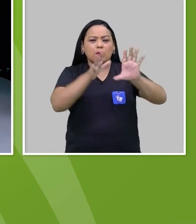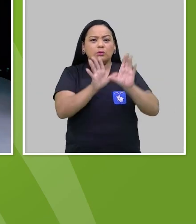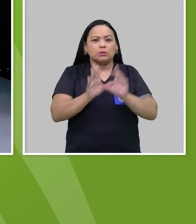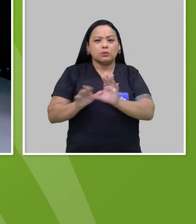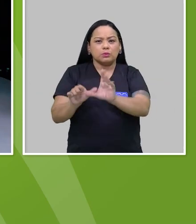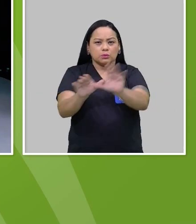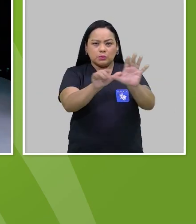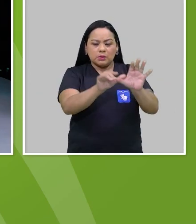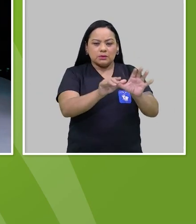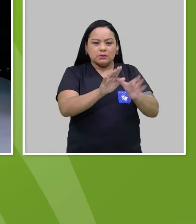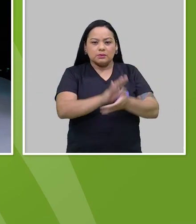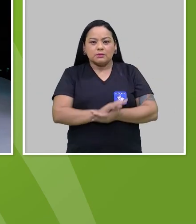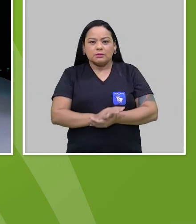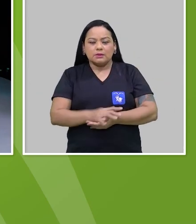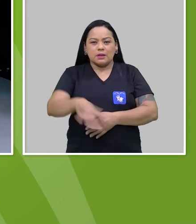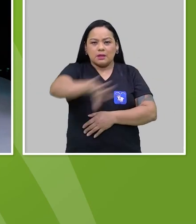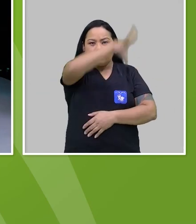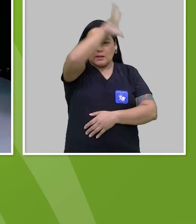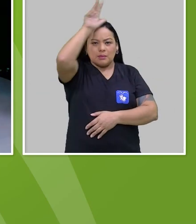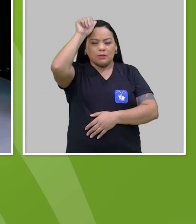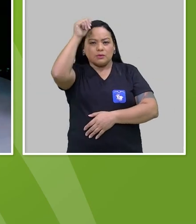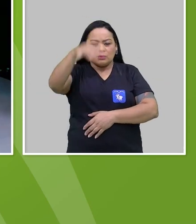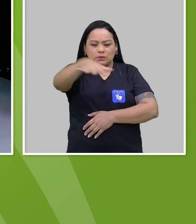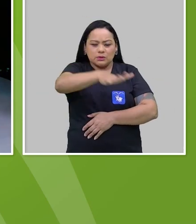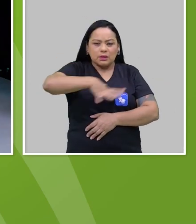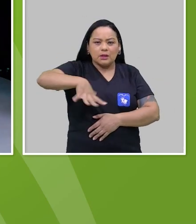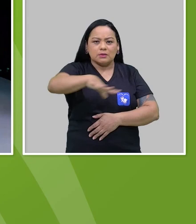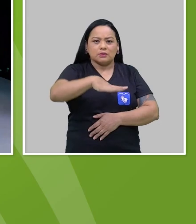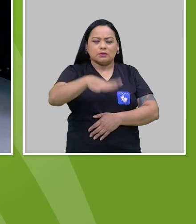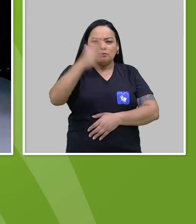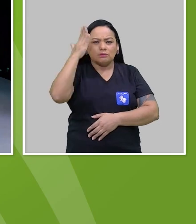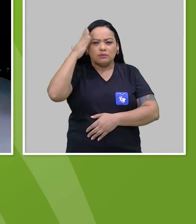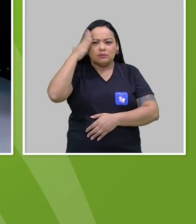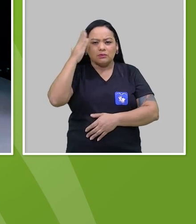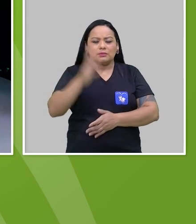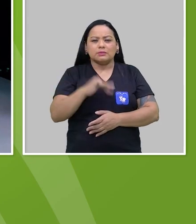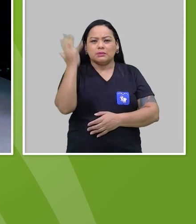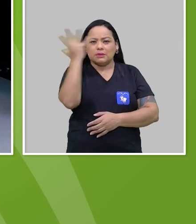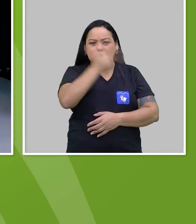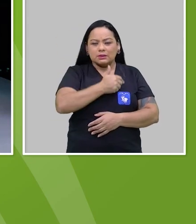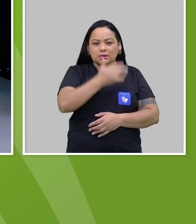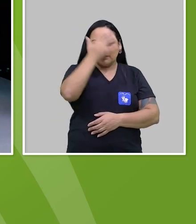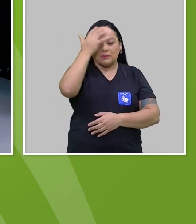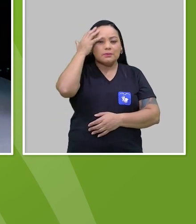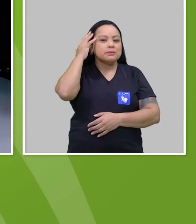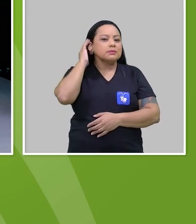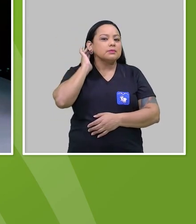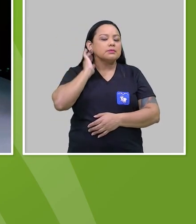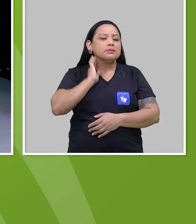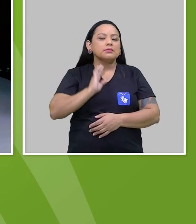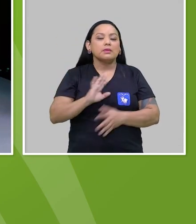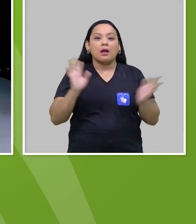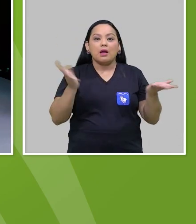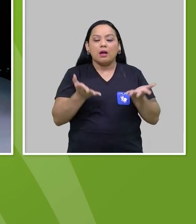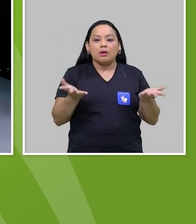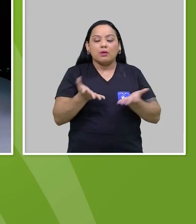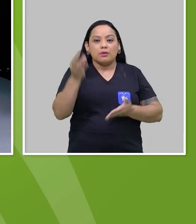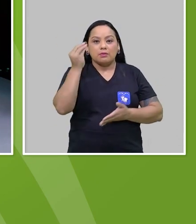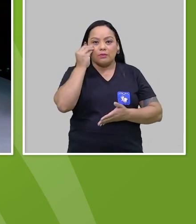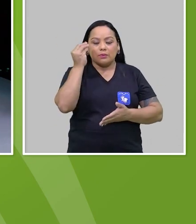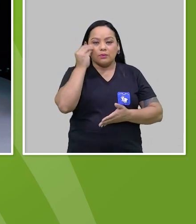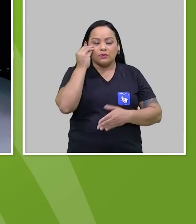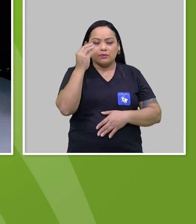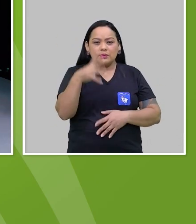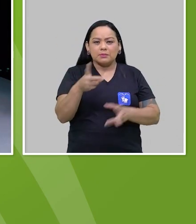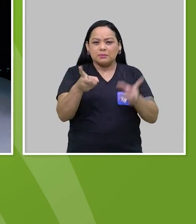pássaros da Amazônia, da nossa região? Belíssima, será que você conhece? Vamos ouvir um pouquinho, vamos ver se você